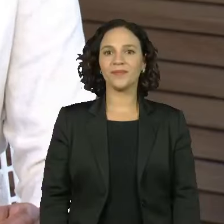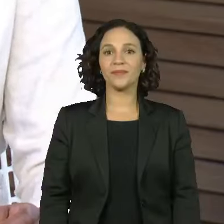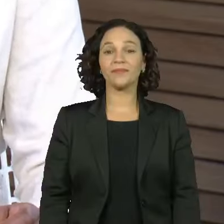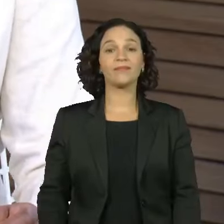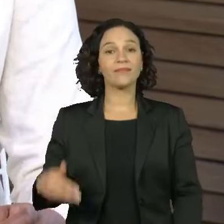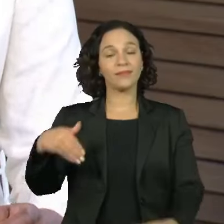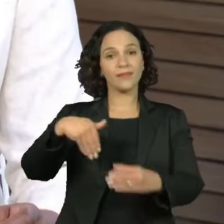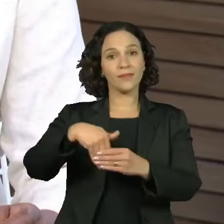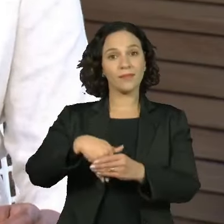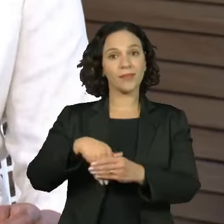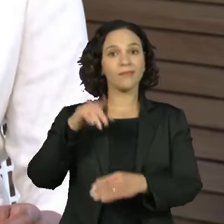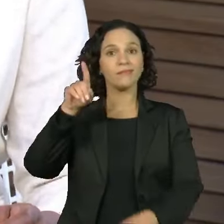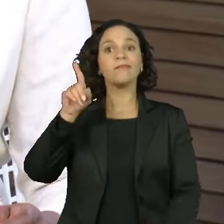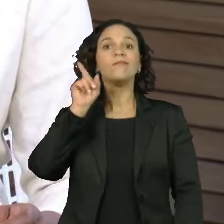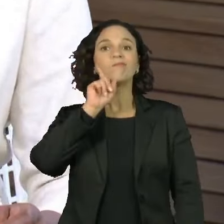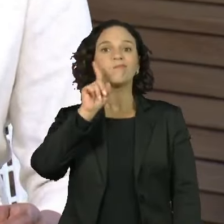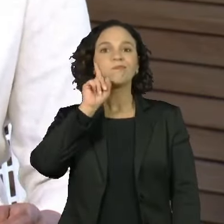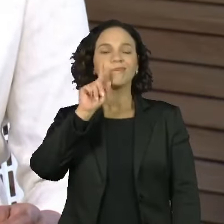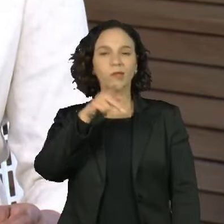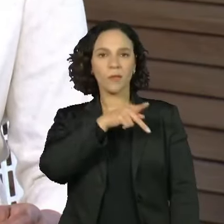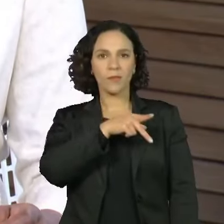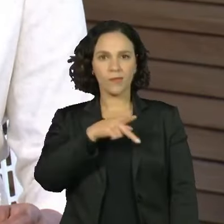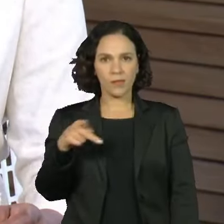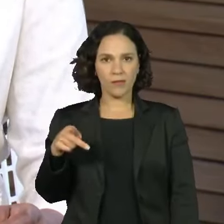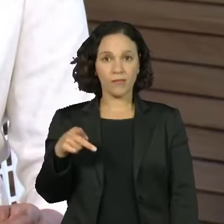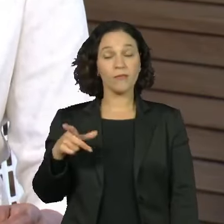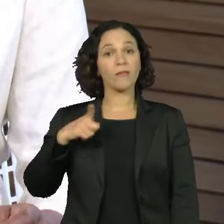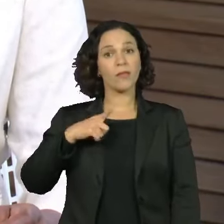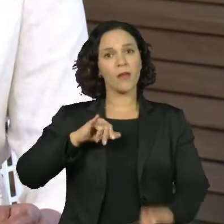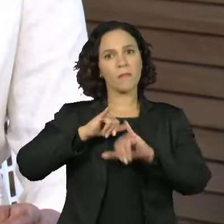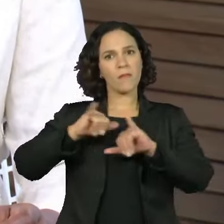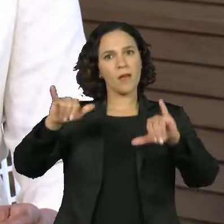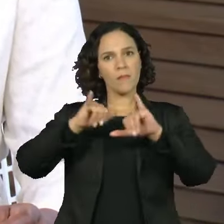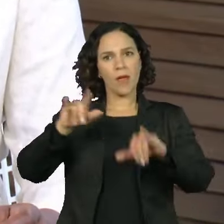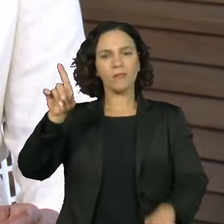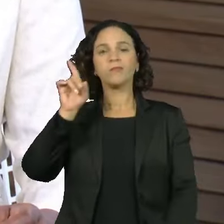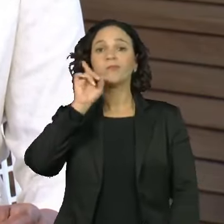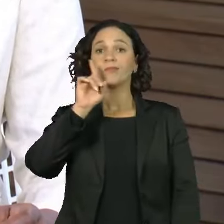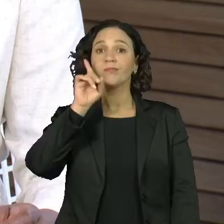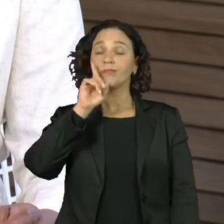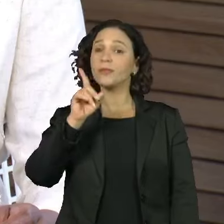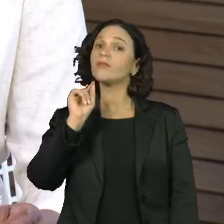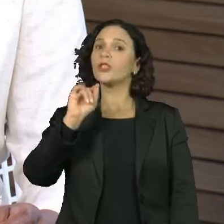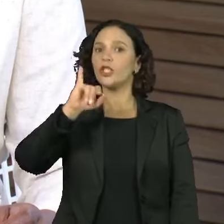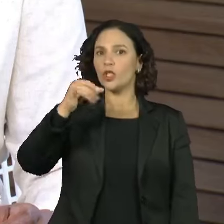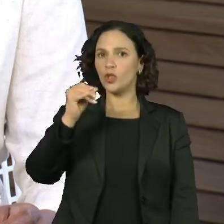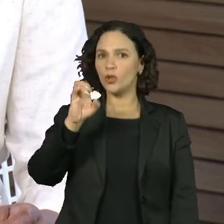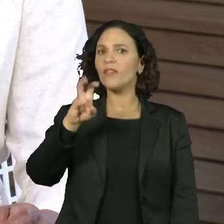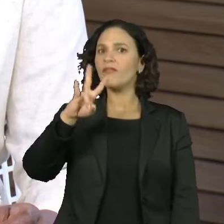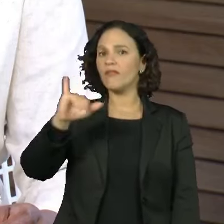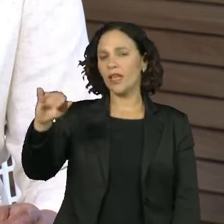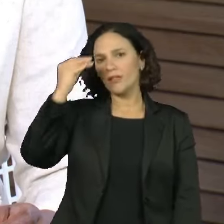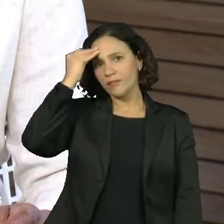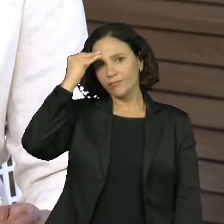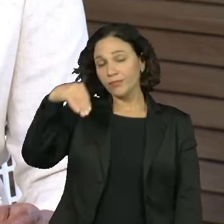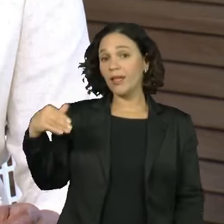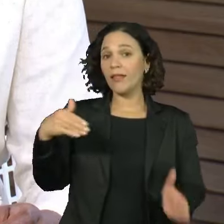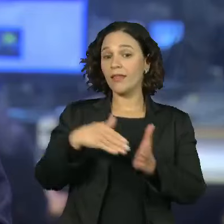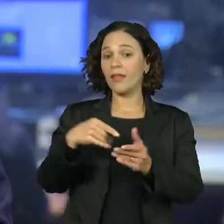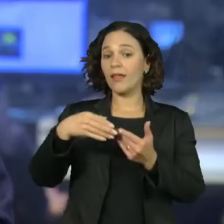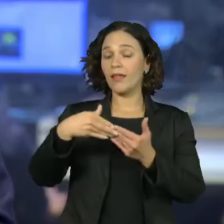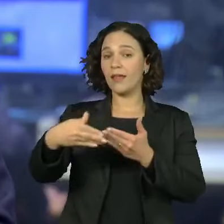eleições presidenciais nos Estados Unidos a imprensa americana diz que Joe biden Desiste da campanha até o fim de